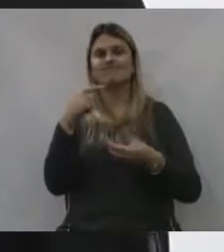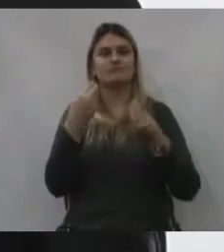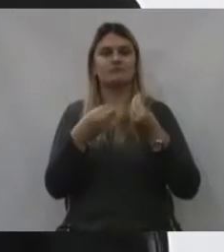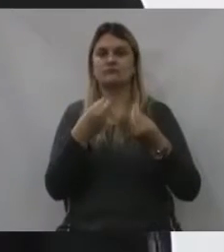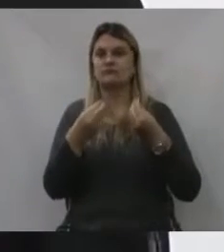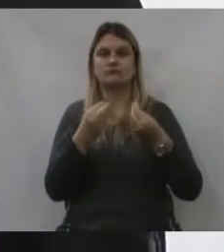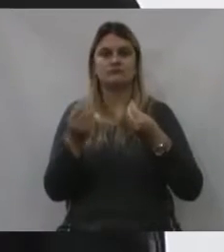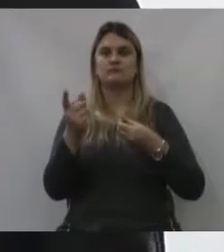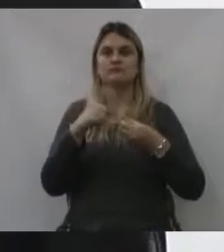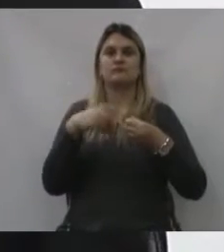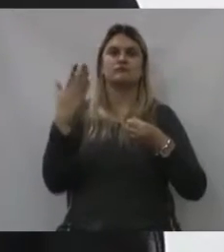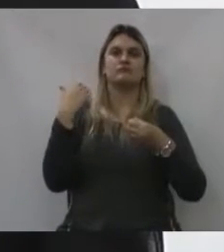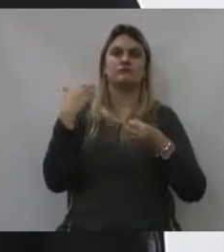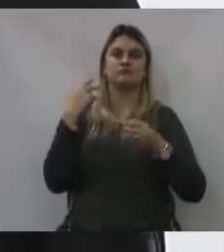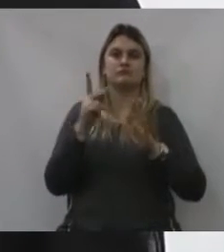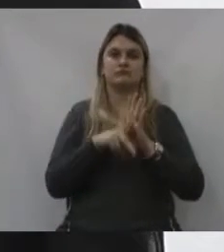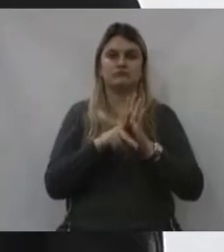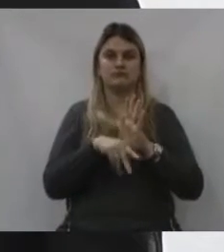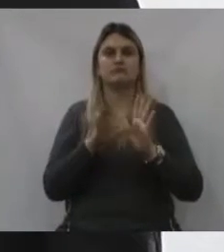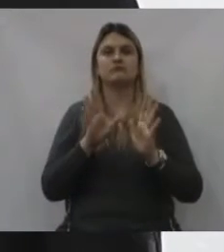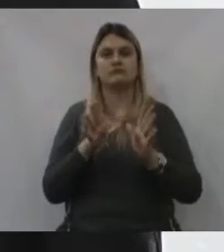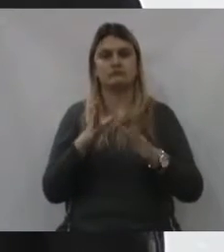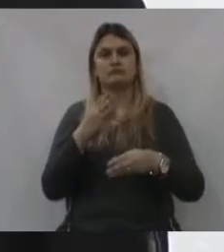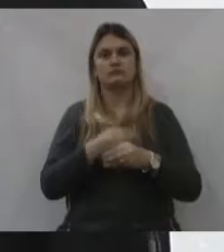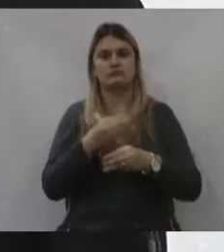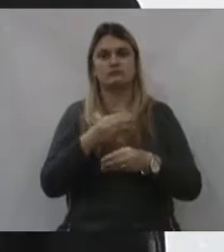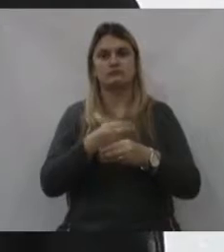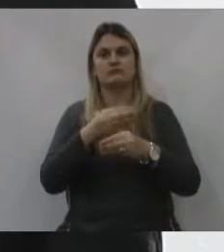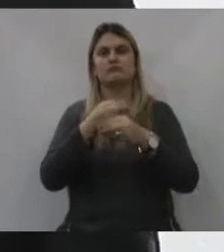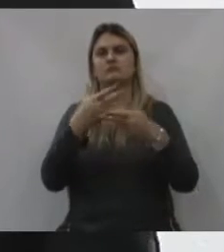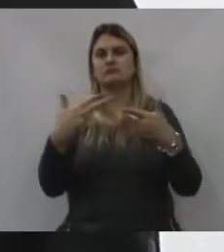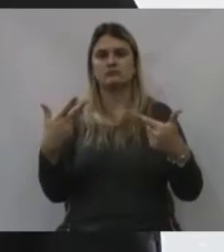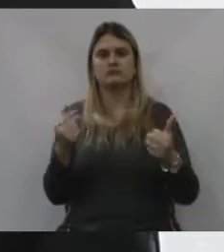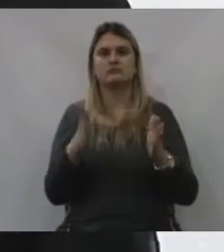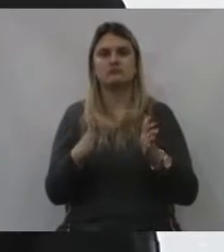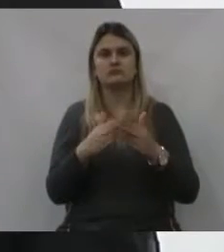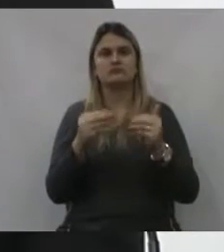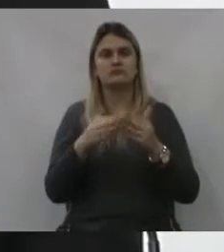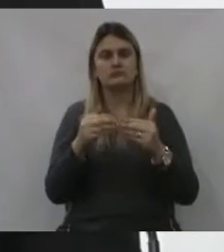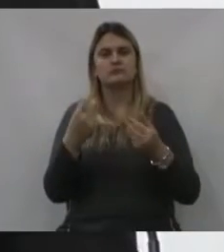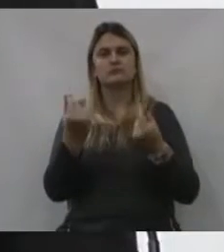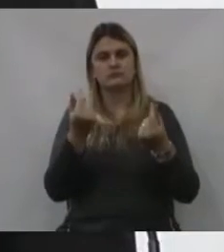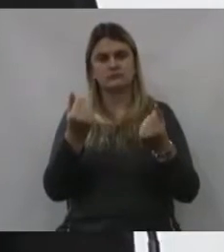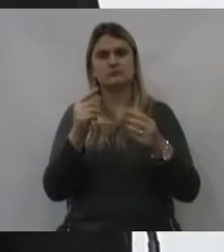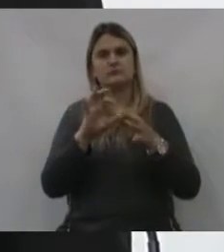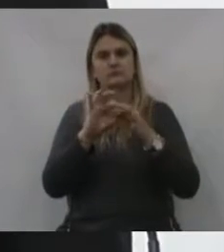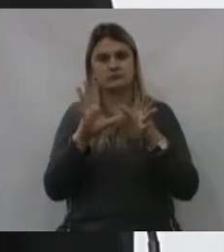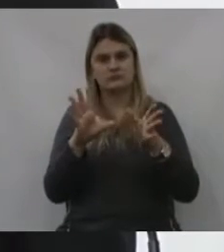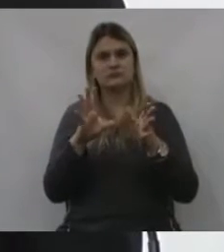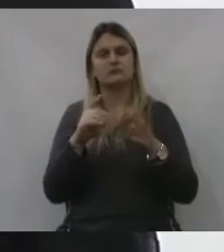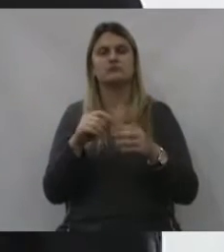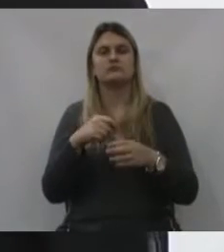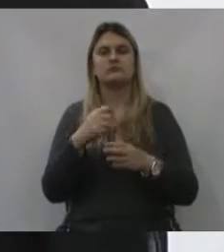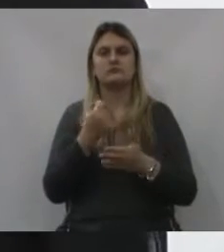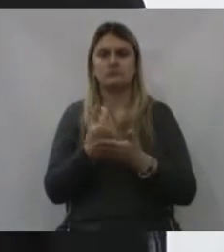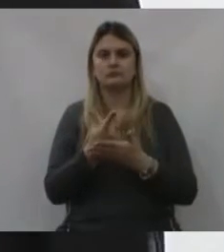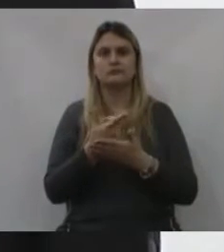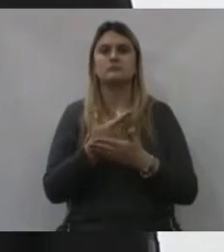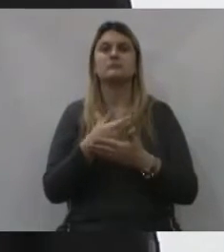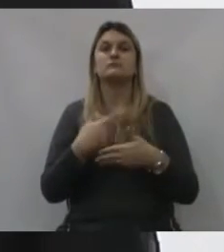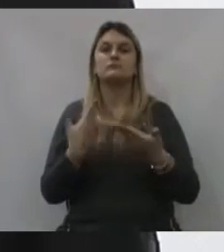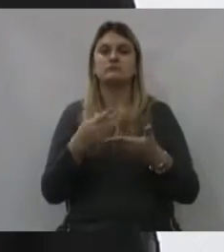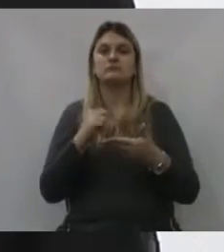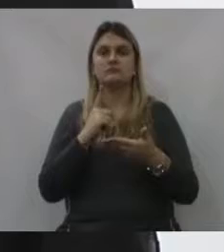só que não tinha como nós voltarmos atrás desse projeto, porque já tinha emenda parlamentar, já tinha o recurso liberado para